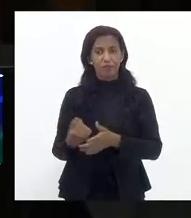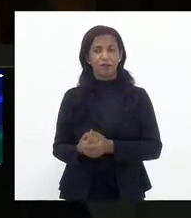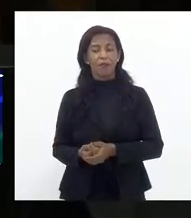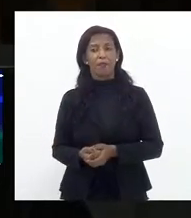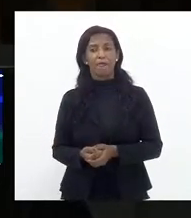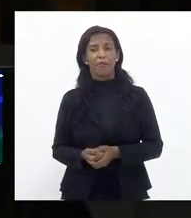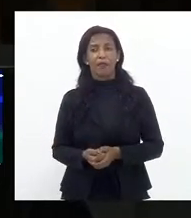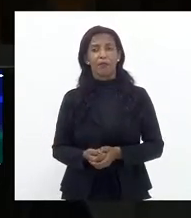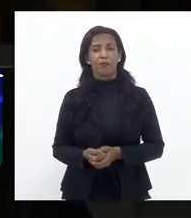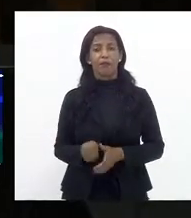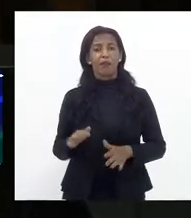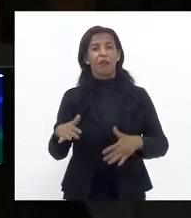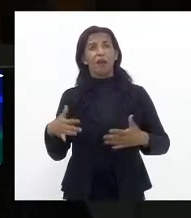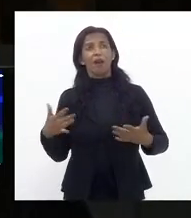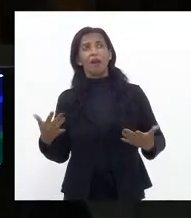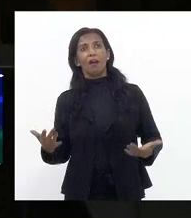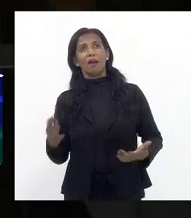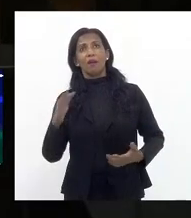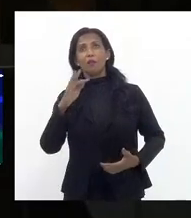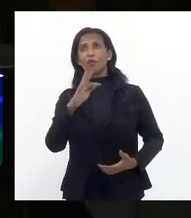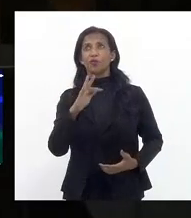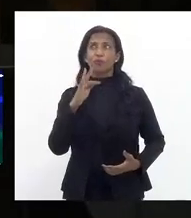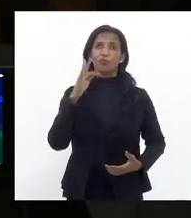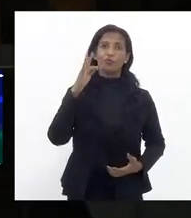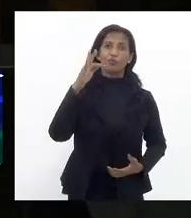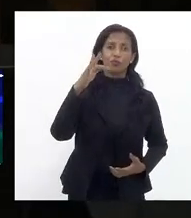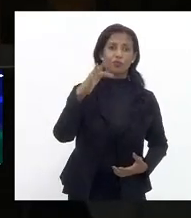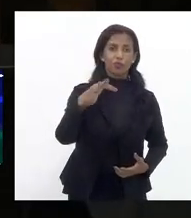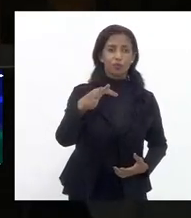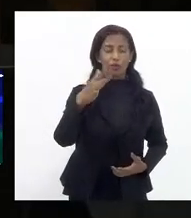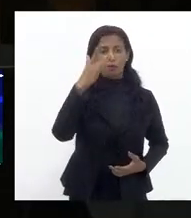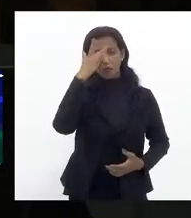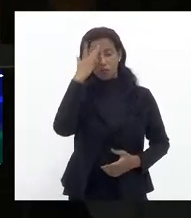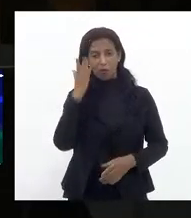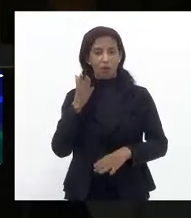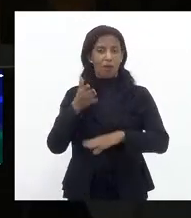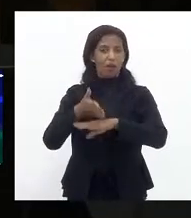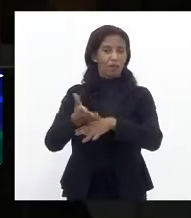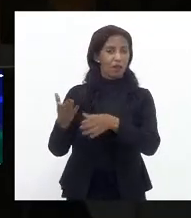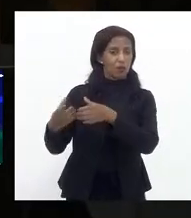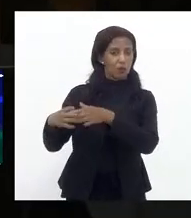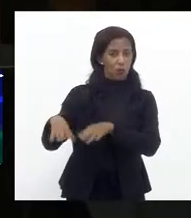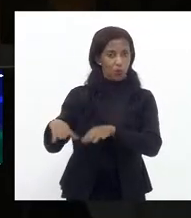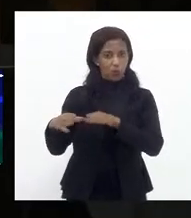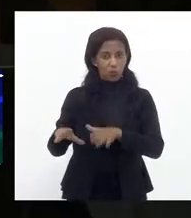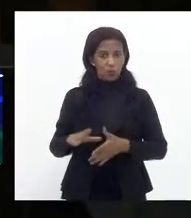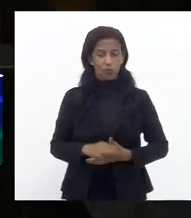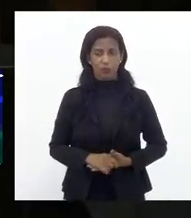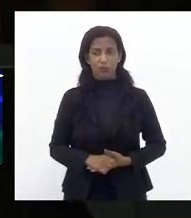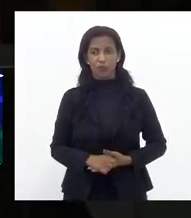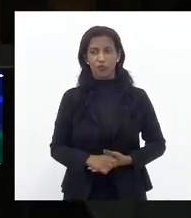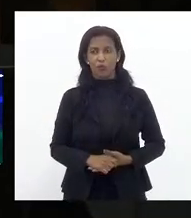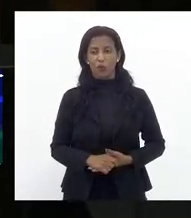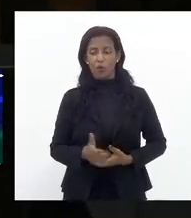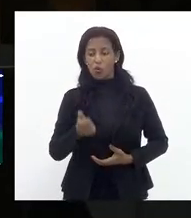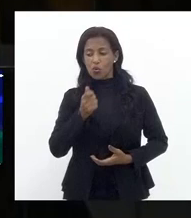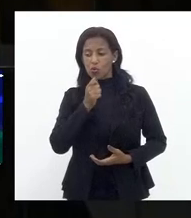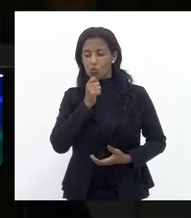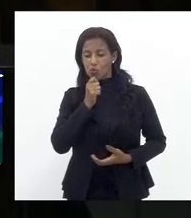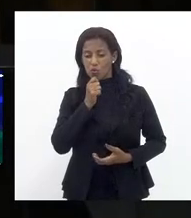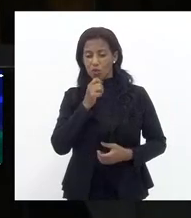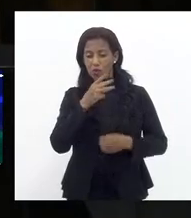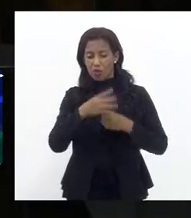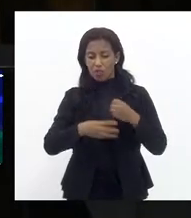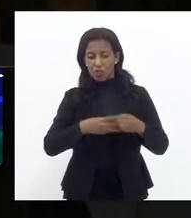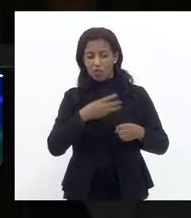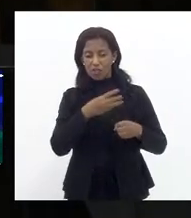ah, mas futuramente, aqueles que entrarem no concurso público, não tendo triênio, não